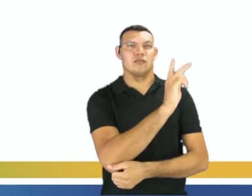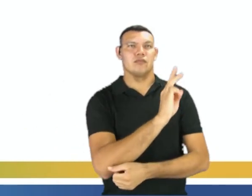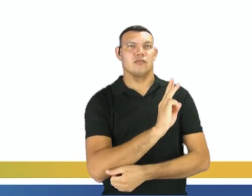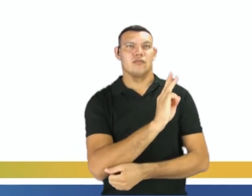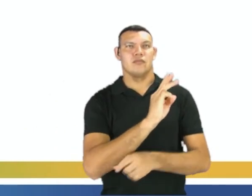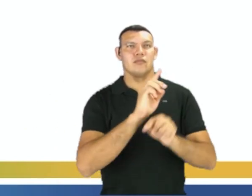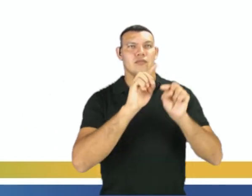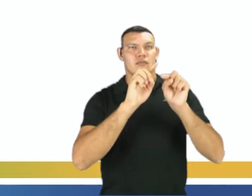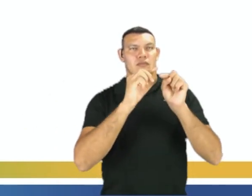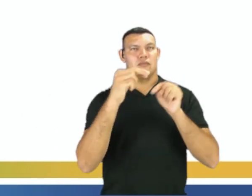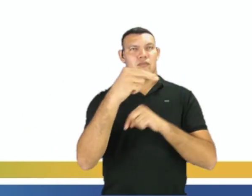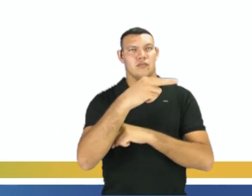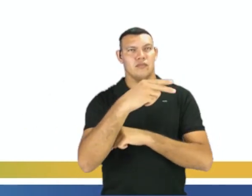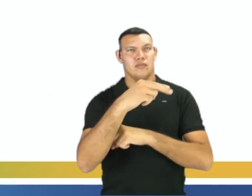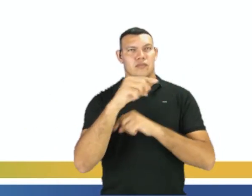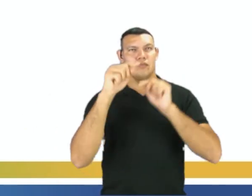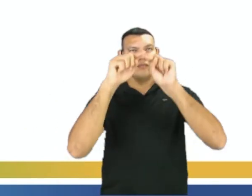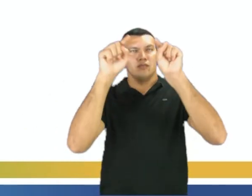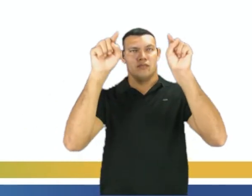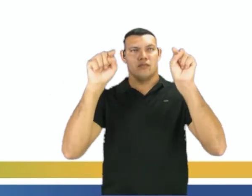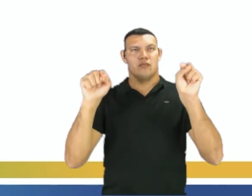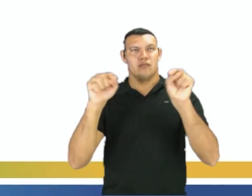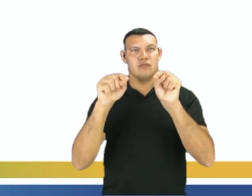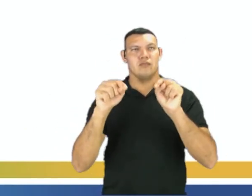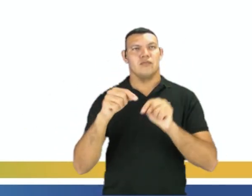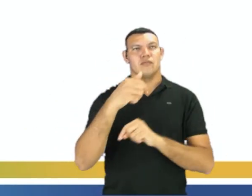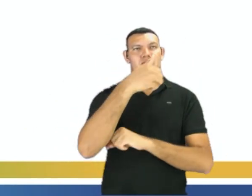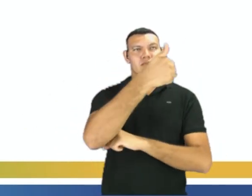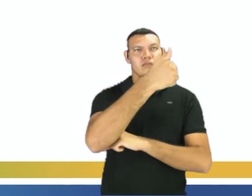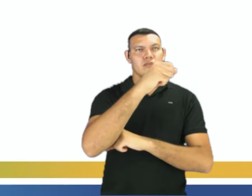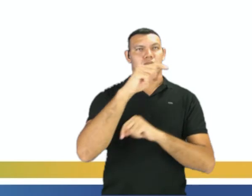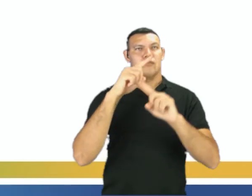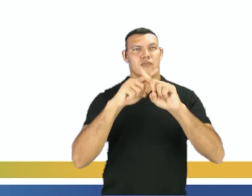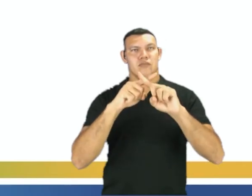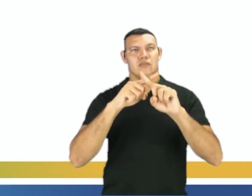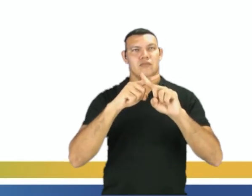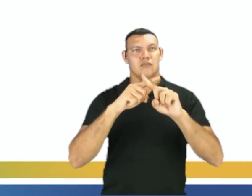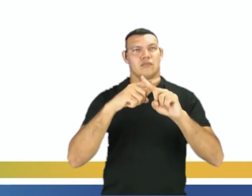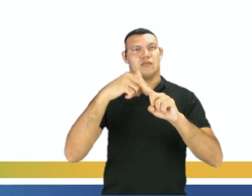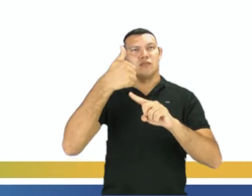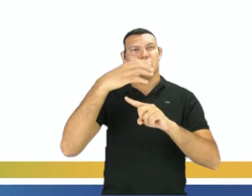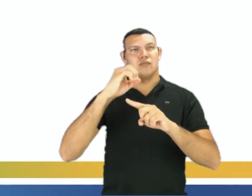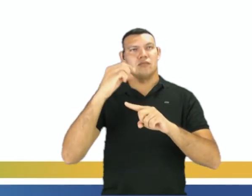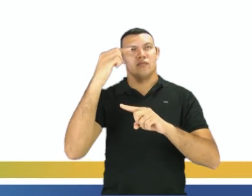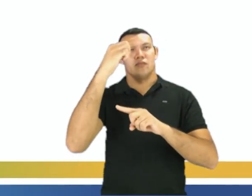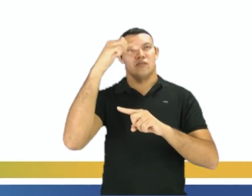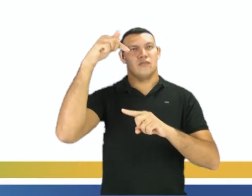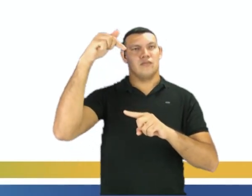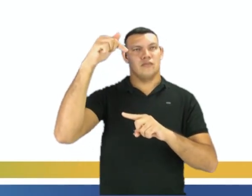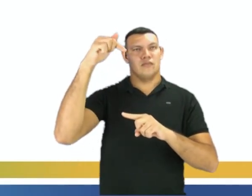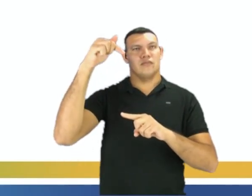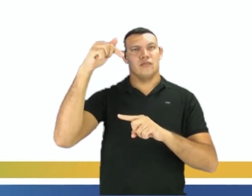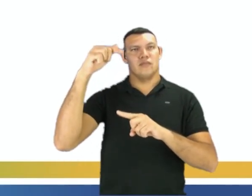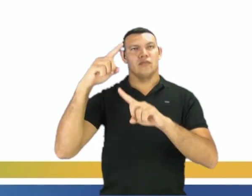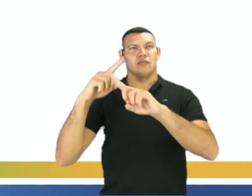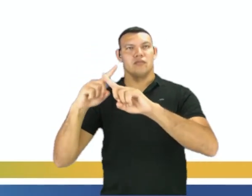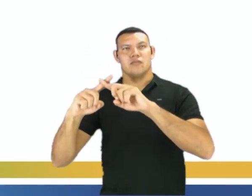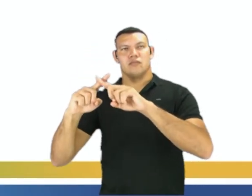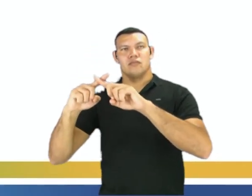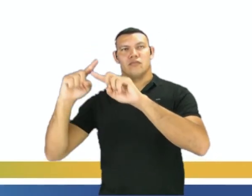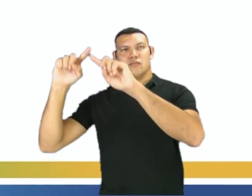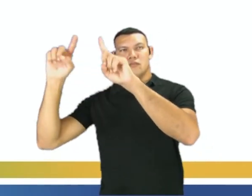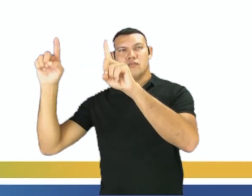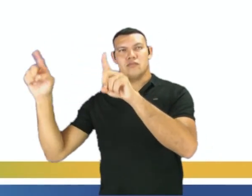igual. Esse cátion equivale a 1 vezes 10 a menos 7, multiplicado